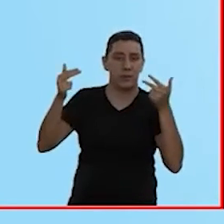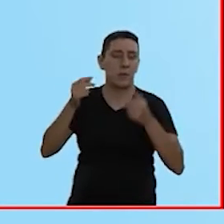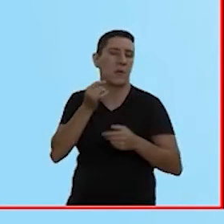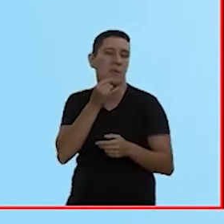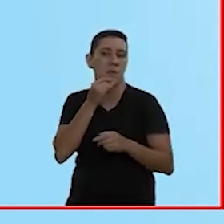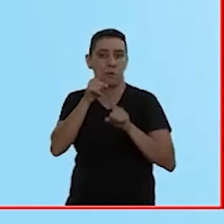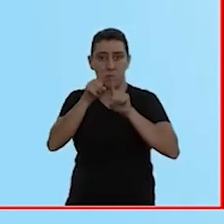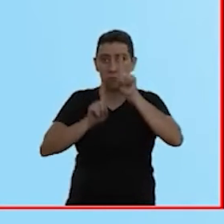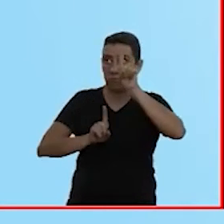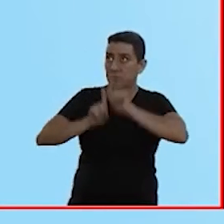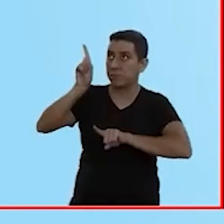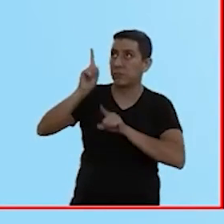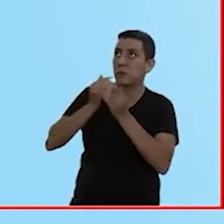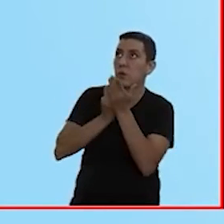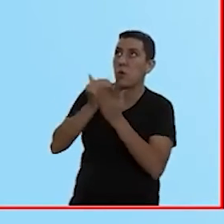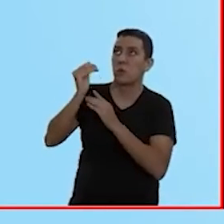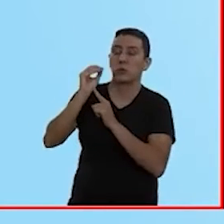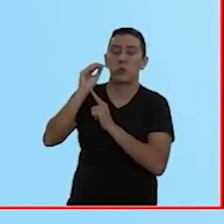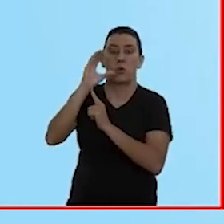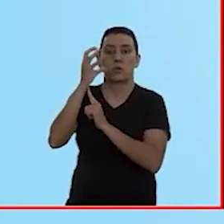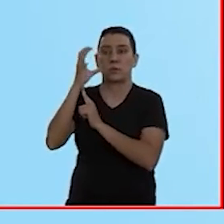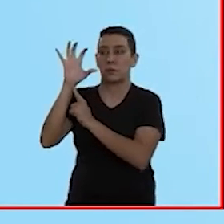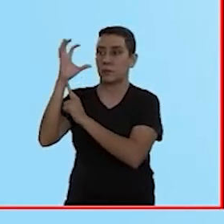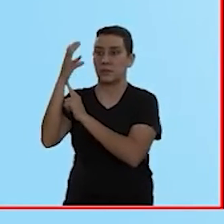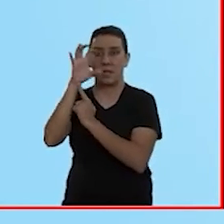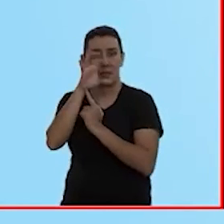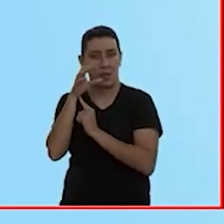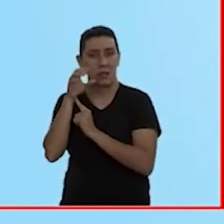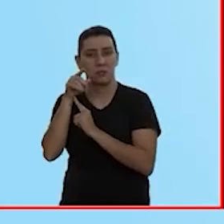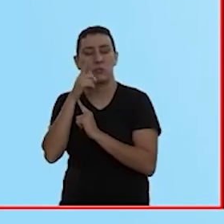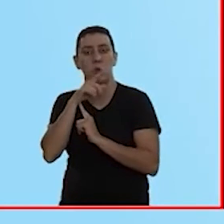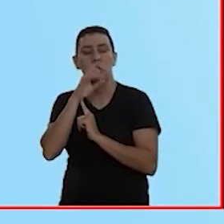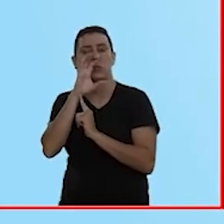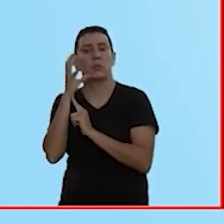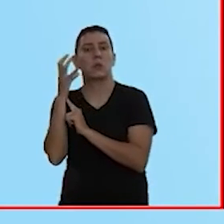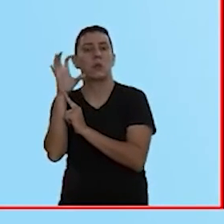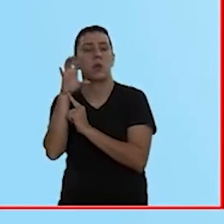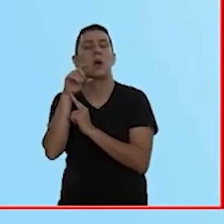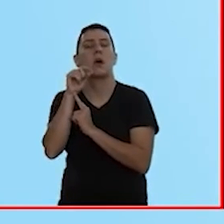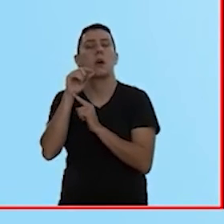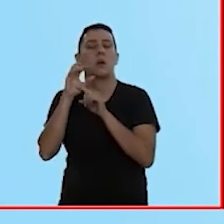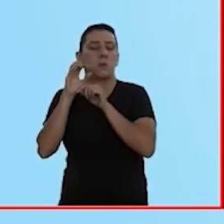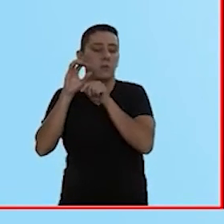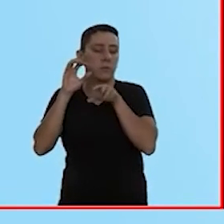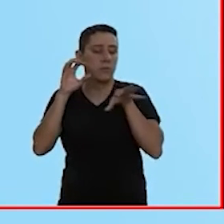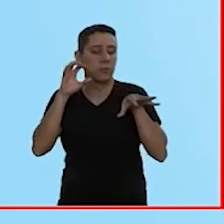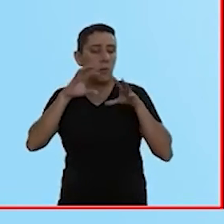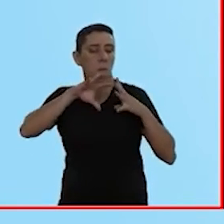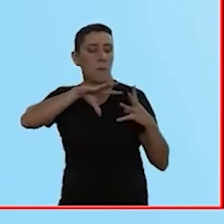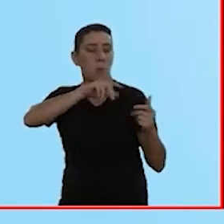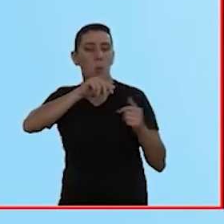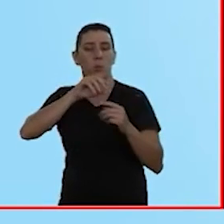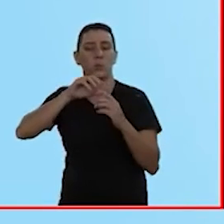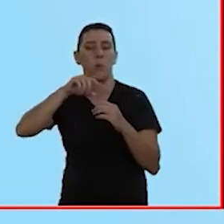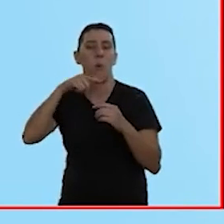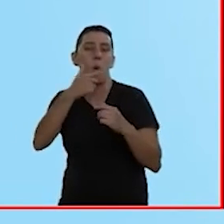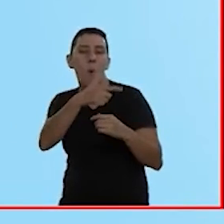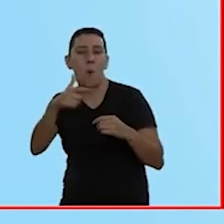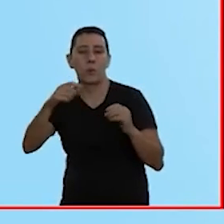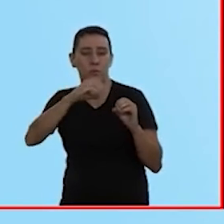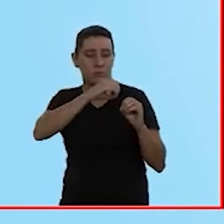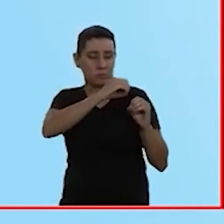satélites começaram a ser enviados né os painéis fotovoltaicos eles faziam um papel fundamental para